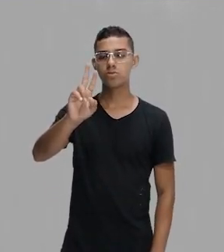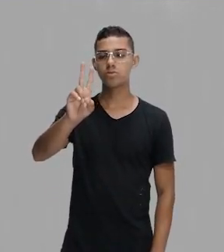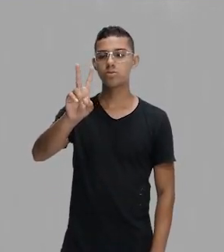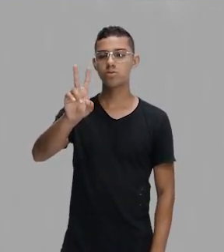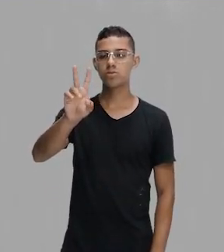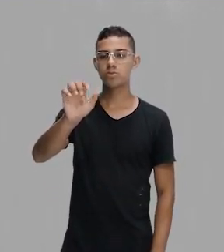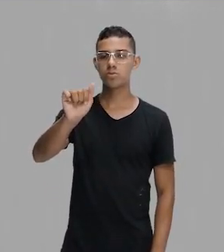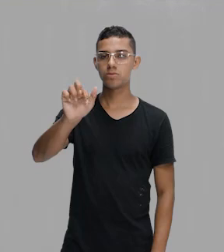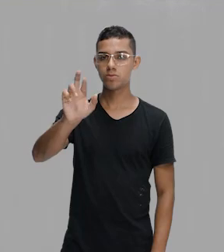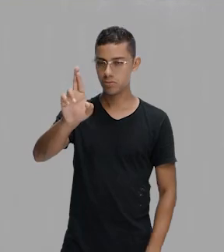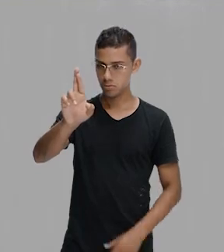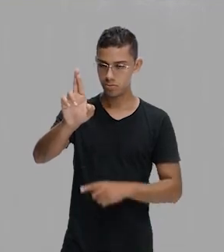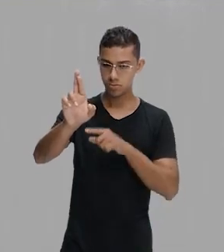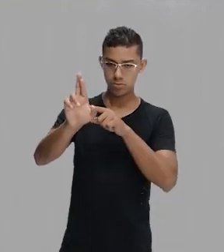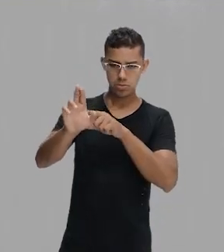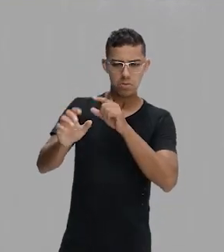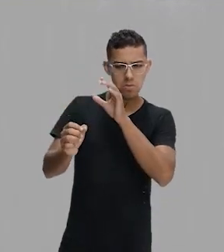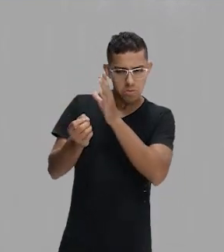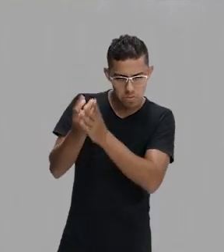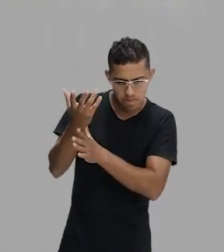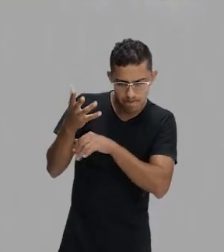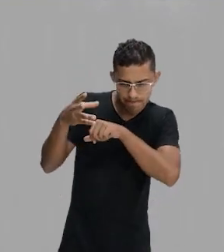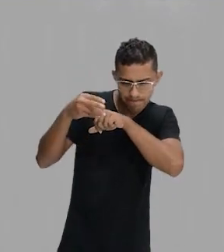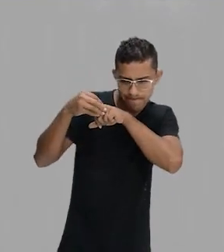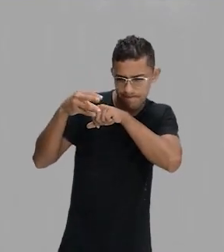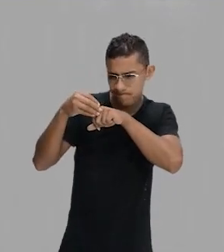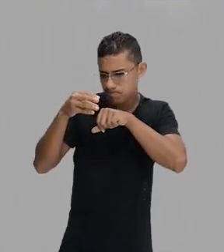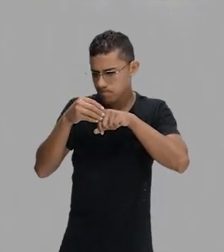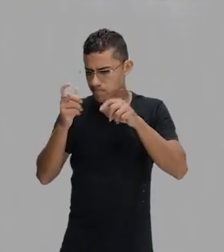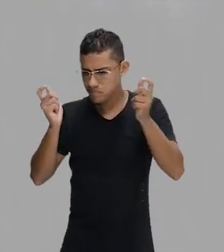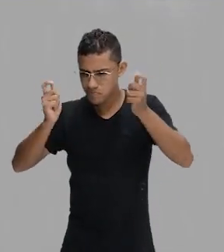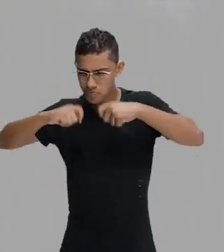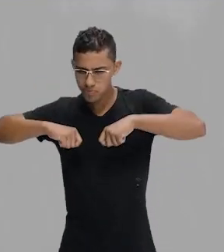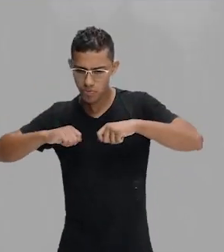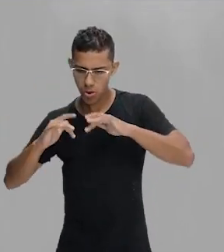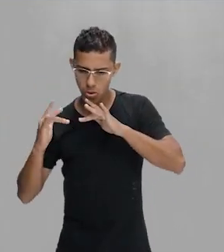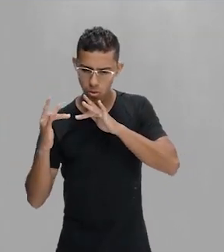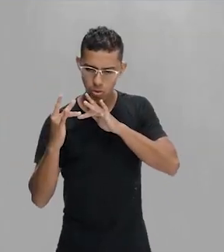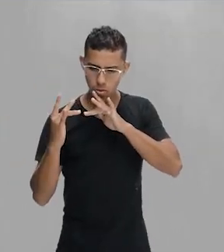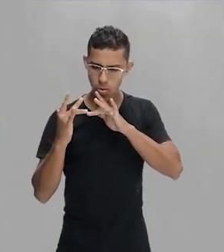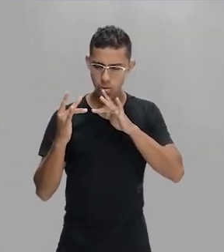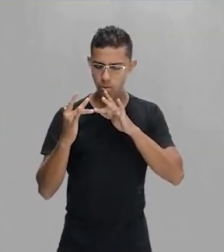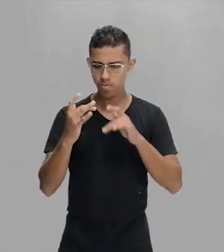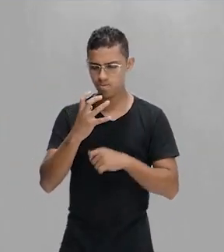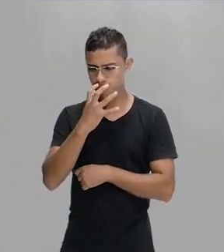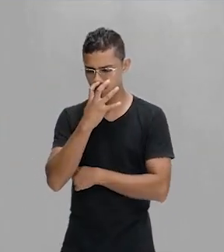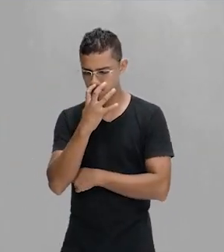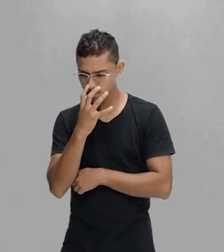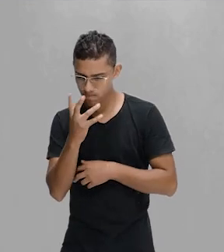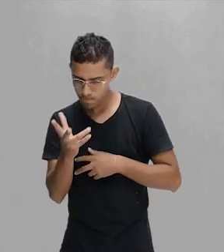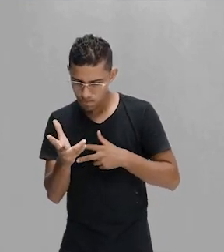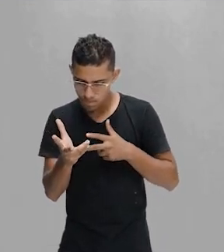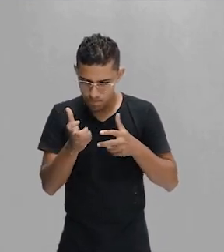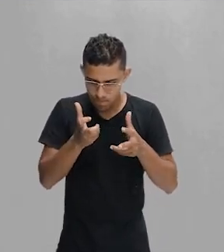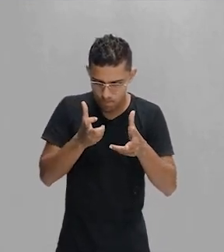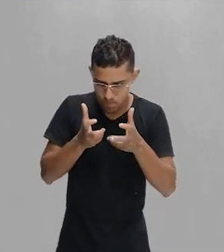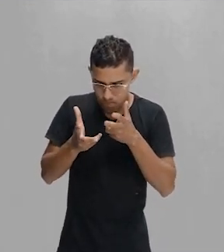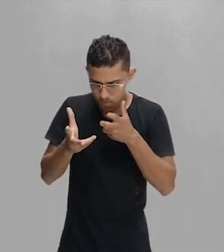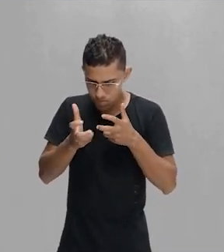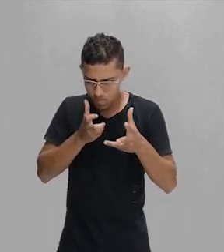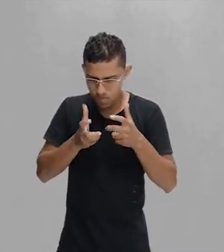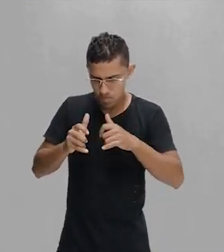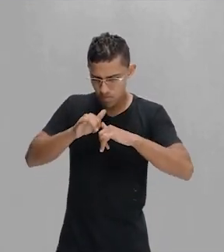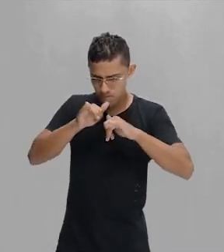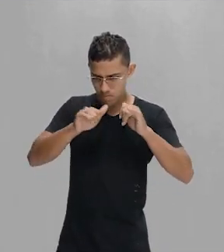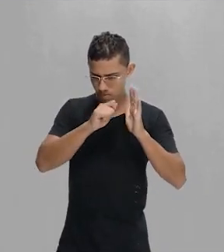você precisa observar o objeto. Você precisa ter contato com ele. Você precisa captar dele o máximo de